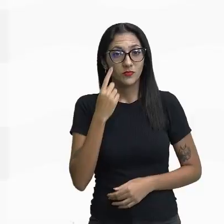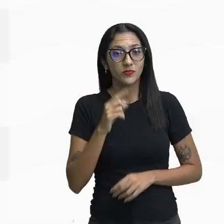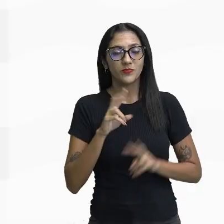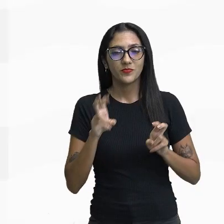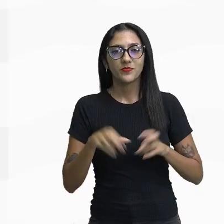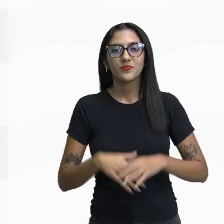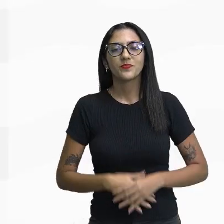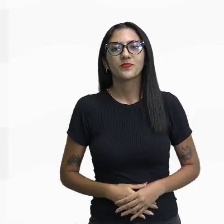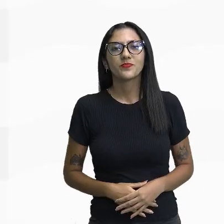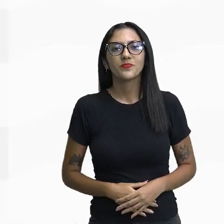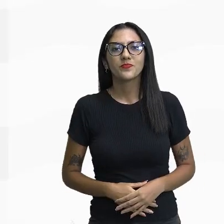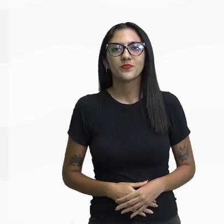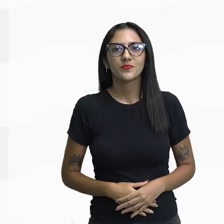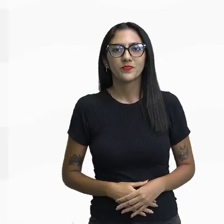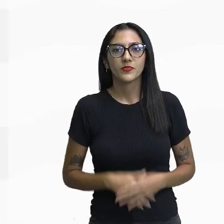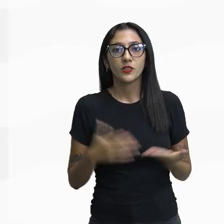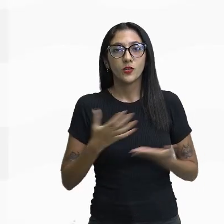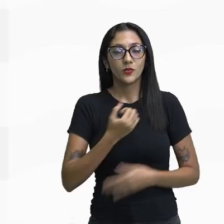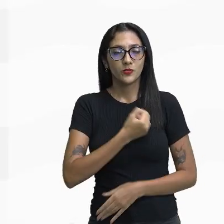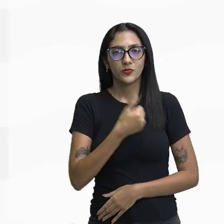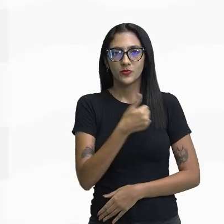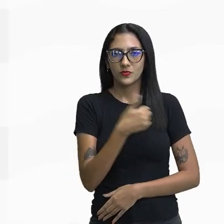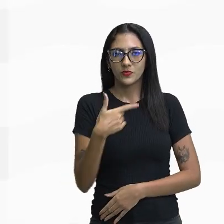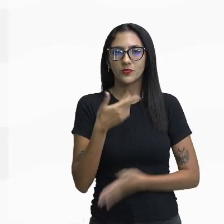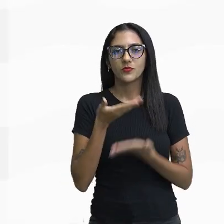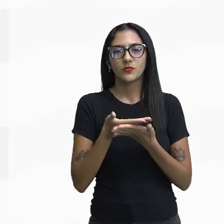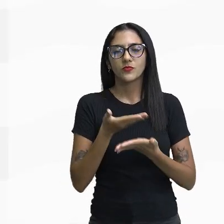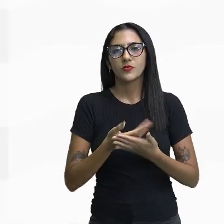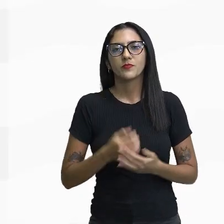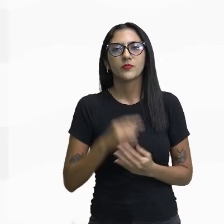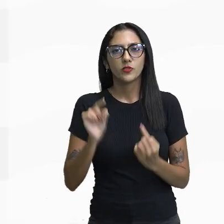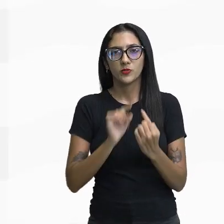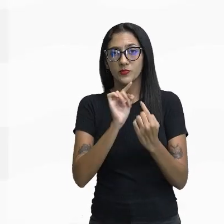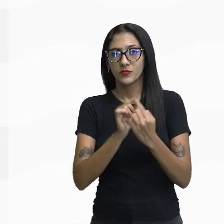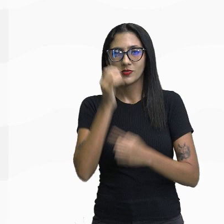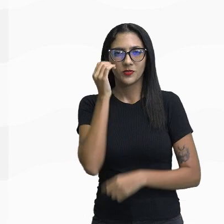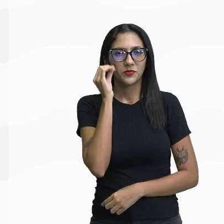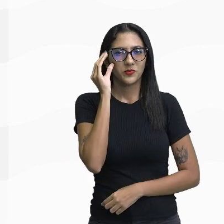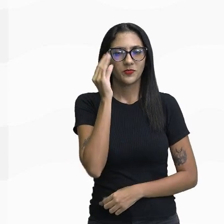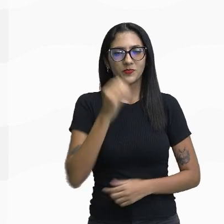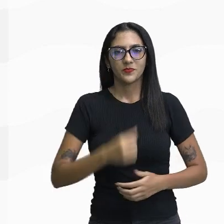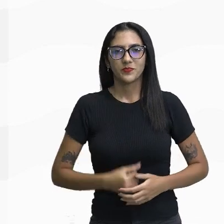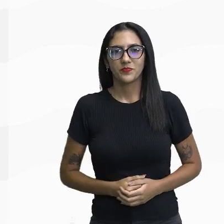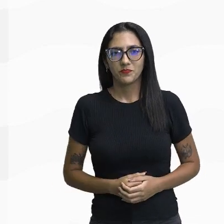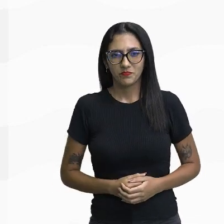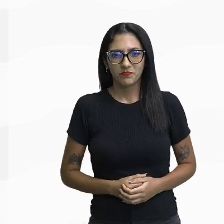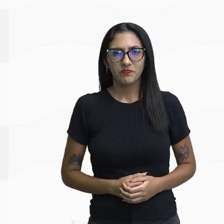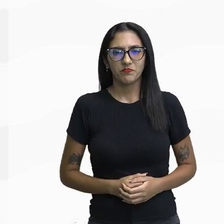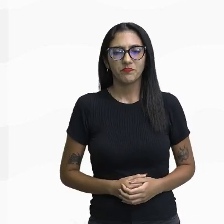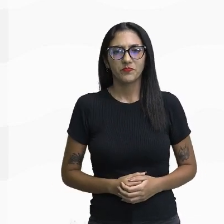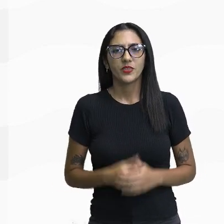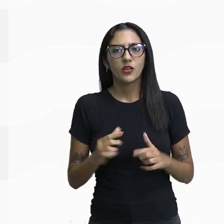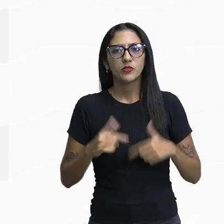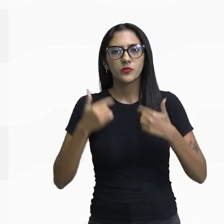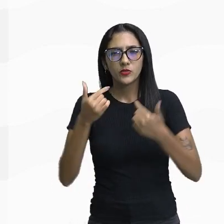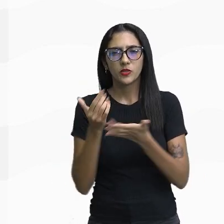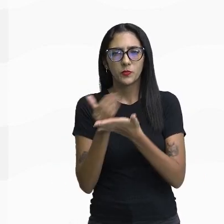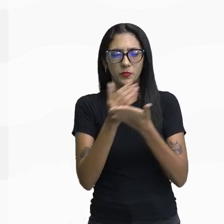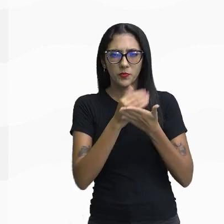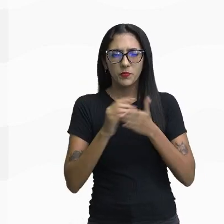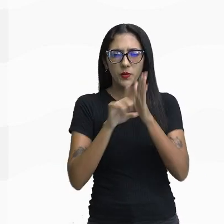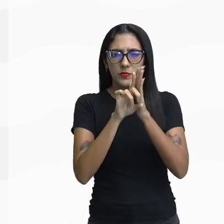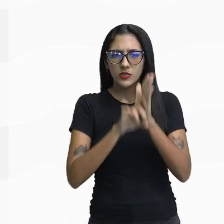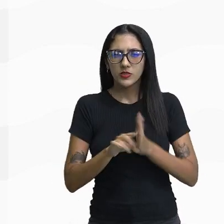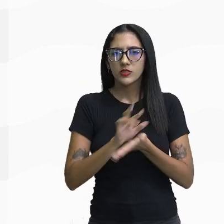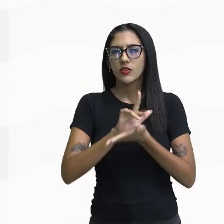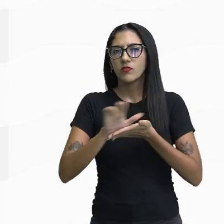aula? Essa aula é a de número 12 e o objeto de conhecimento é atuação sobre os resultados da